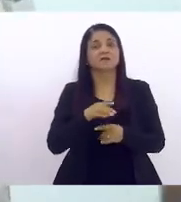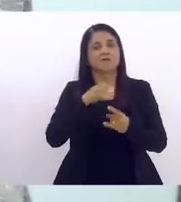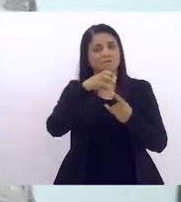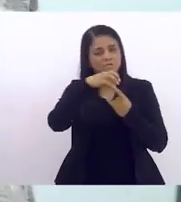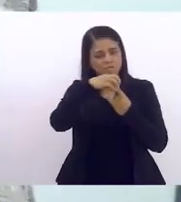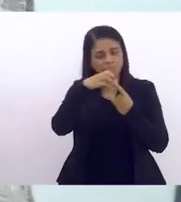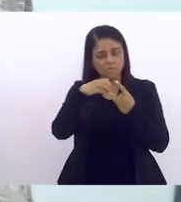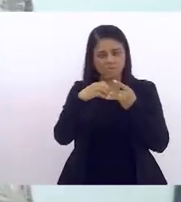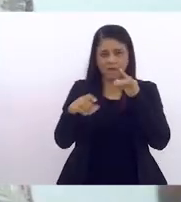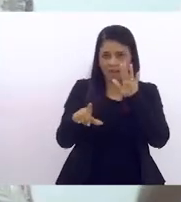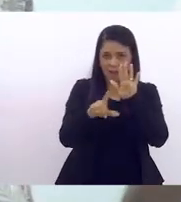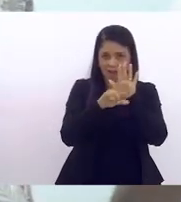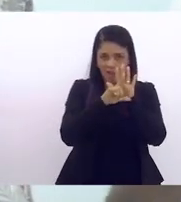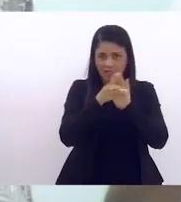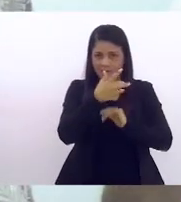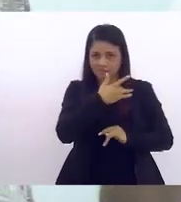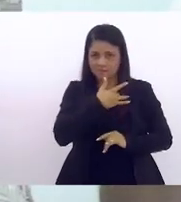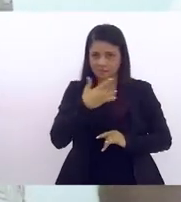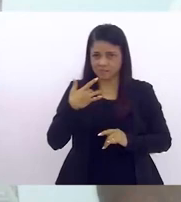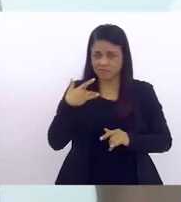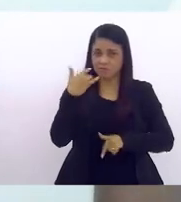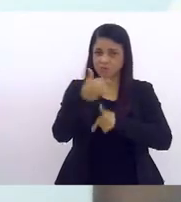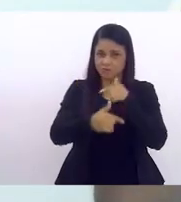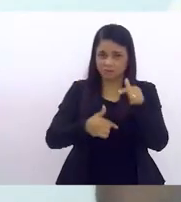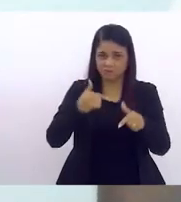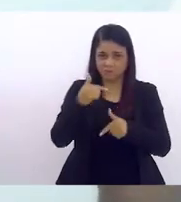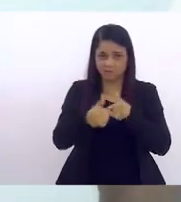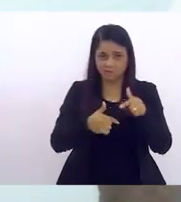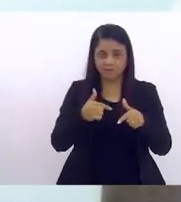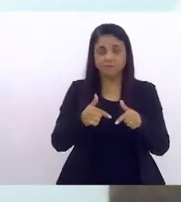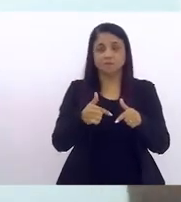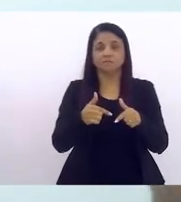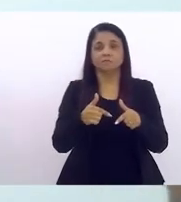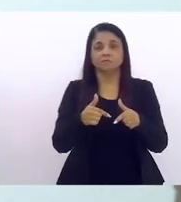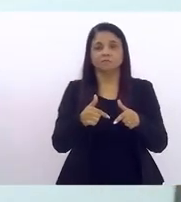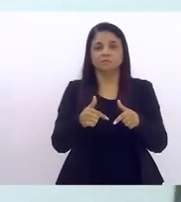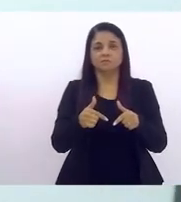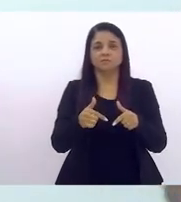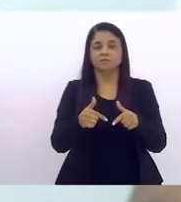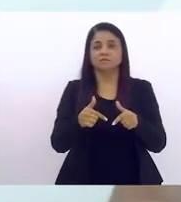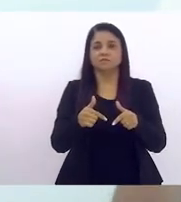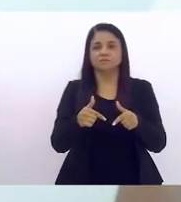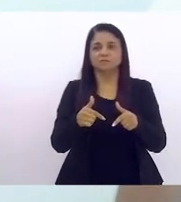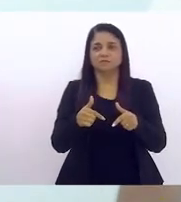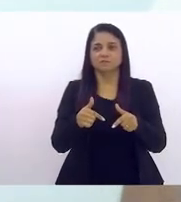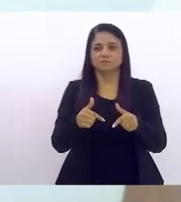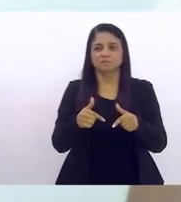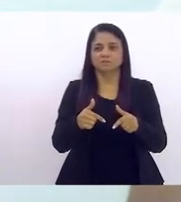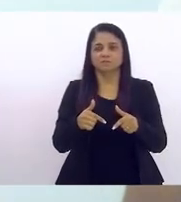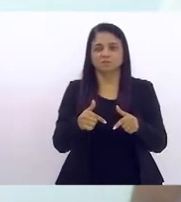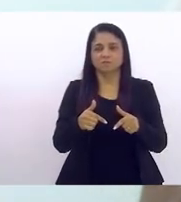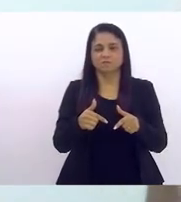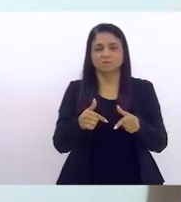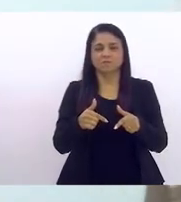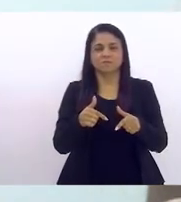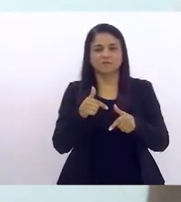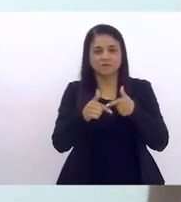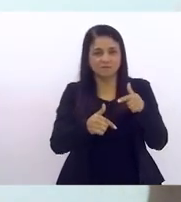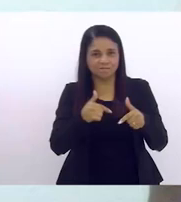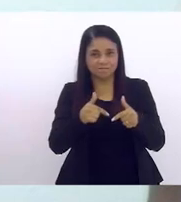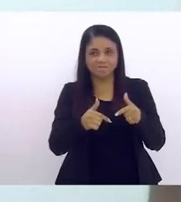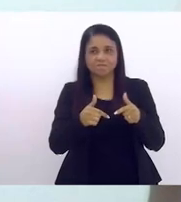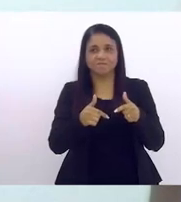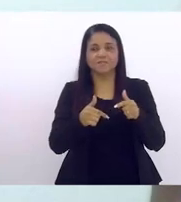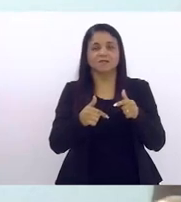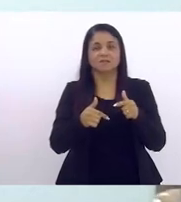principais leis que a gente fez de saúde do trabalhador, aquela, por exemplo, que retirou o asbesto amianto